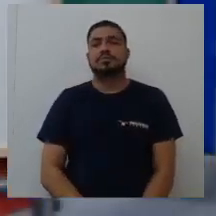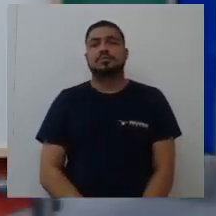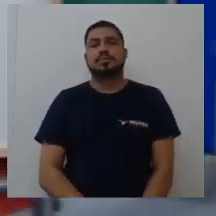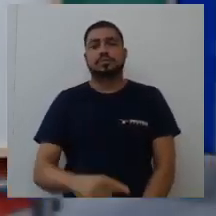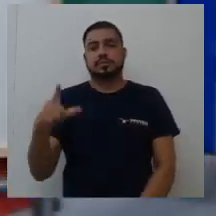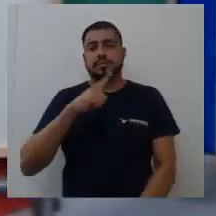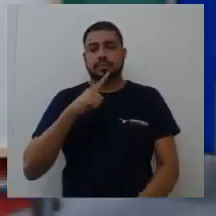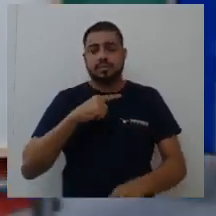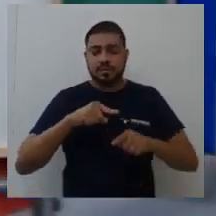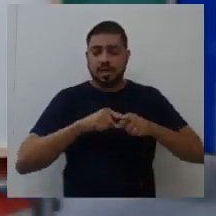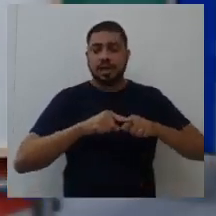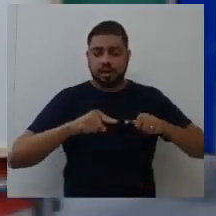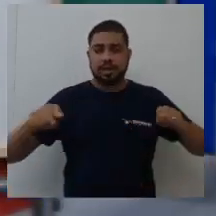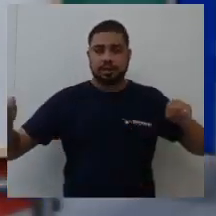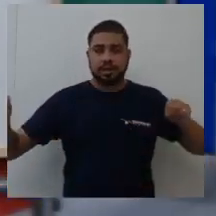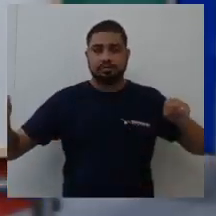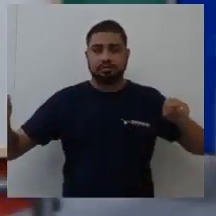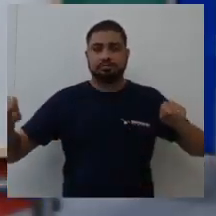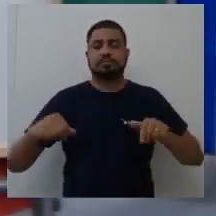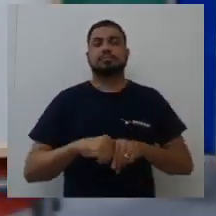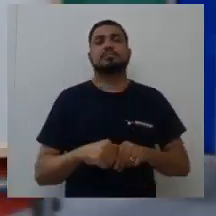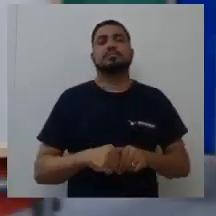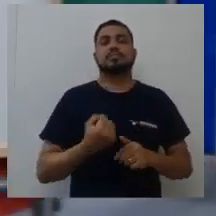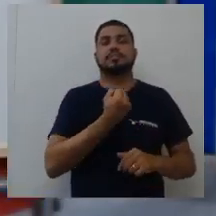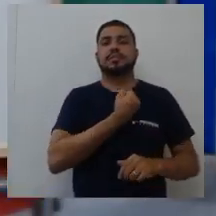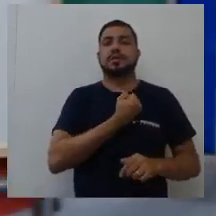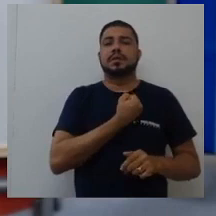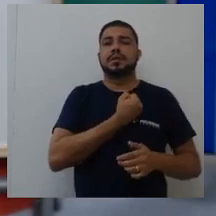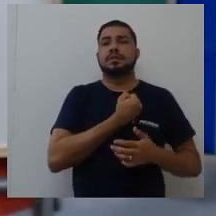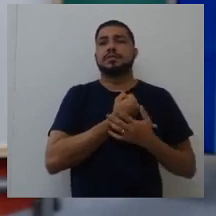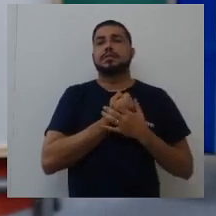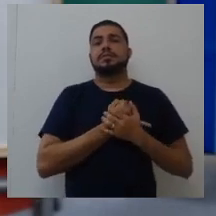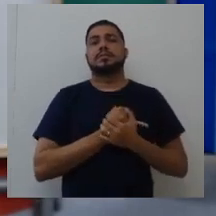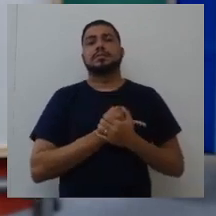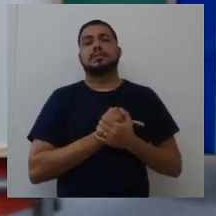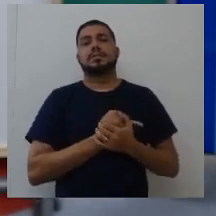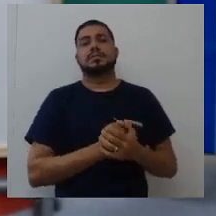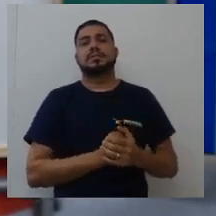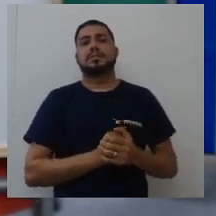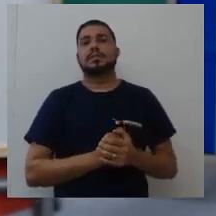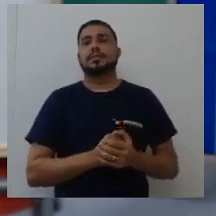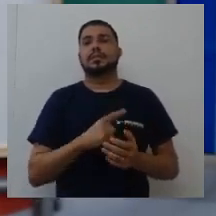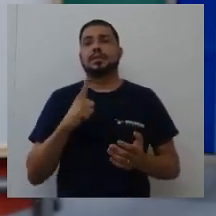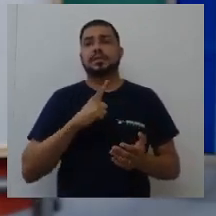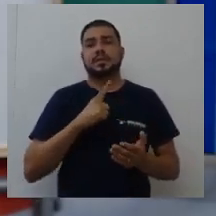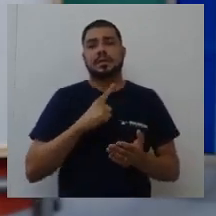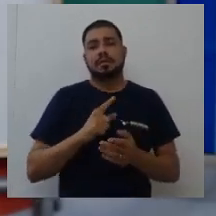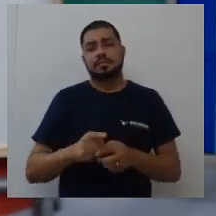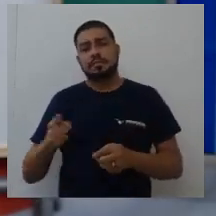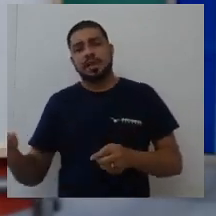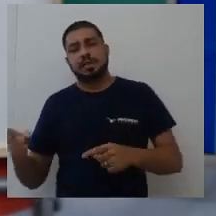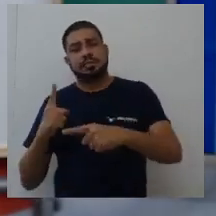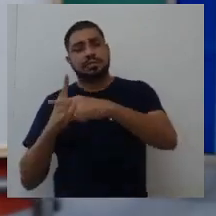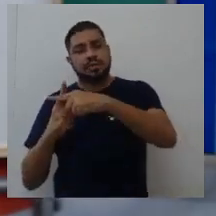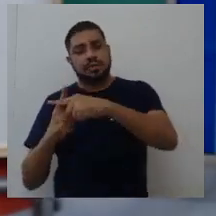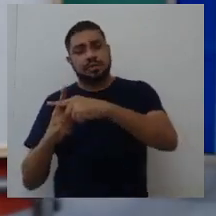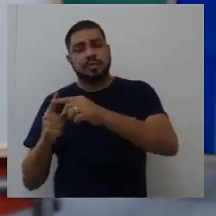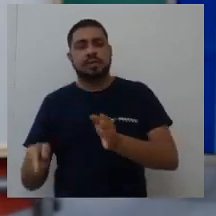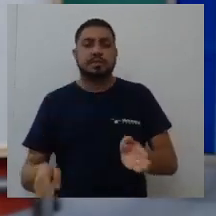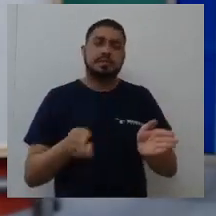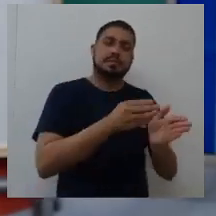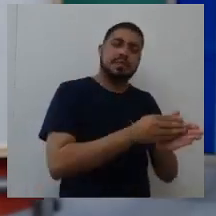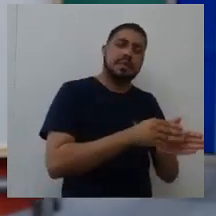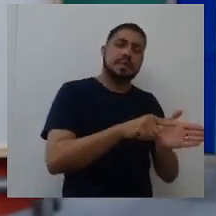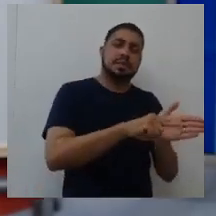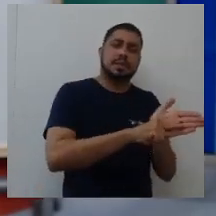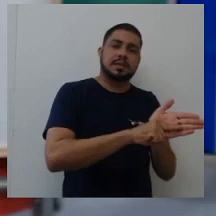tenho a reta numérica, tá? Aqui eu tenho parte positiva, parte